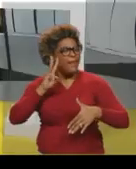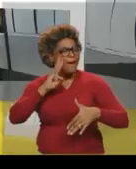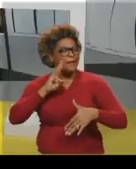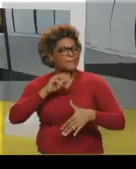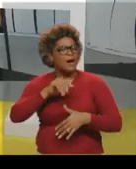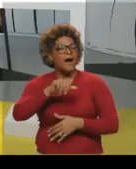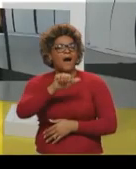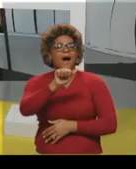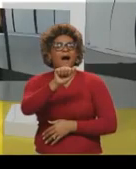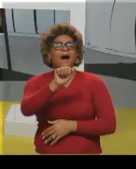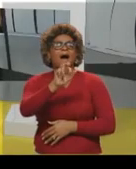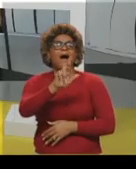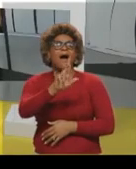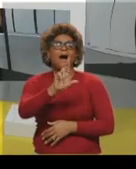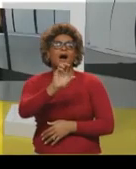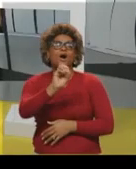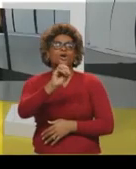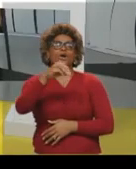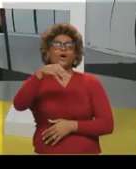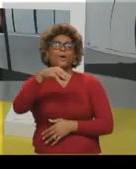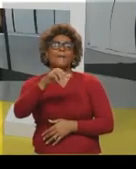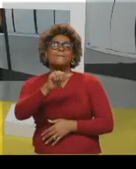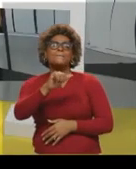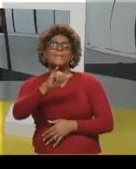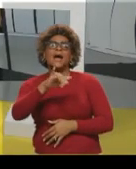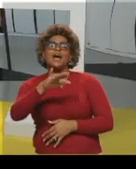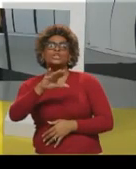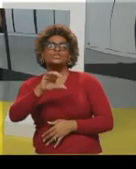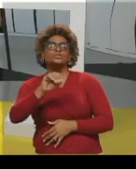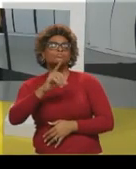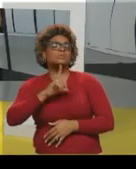precisa ser, gente, essa estrutura aqui, ó.